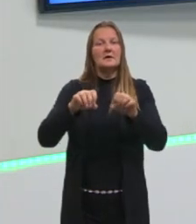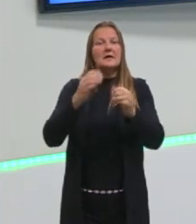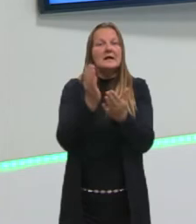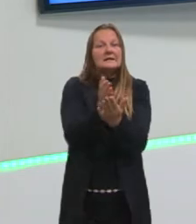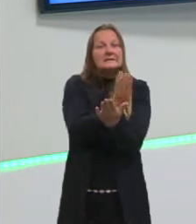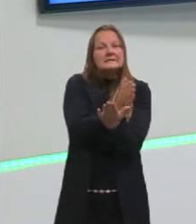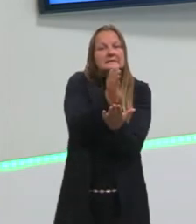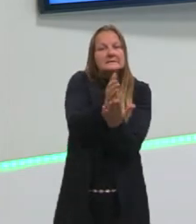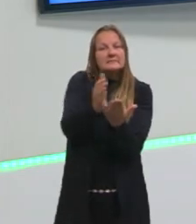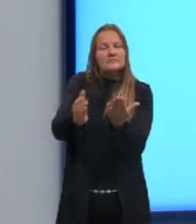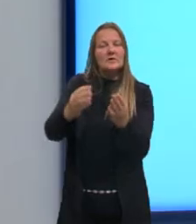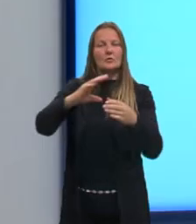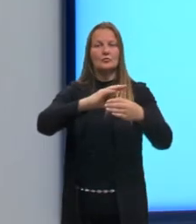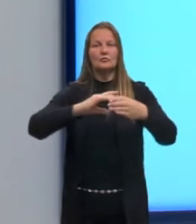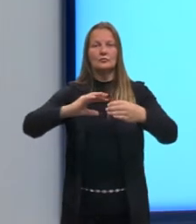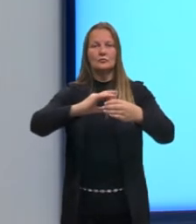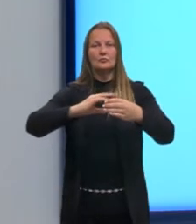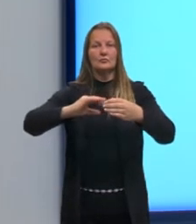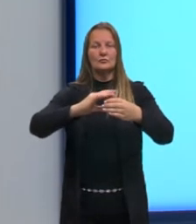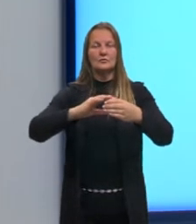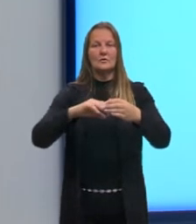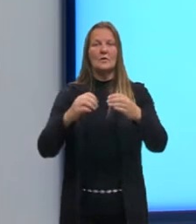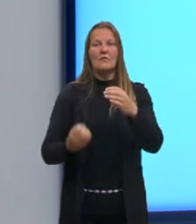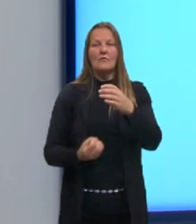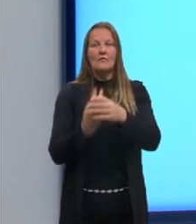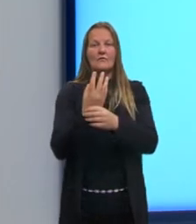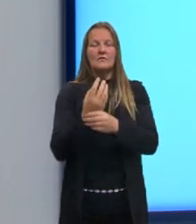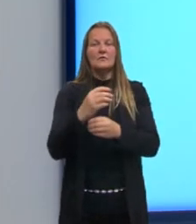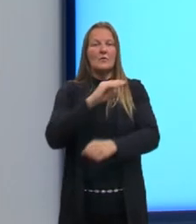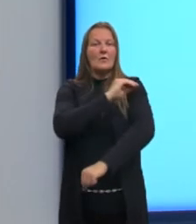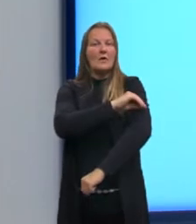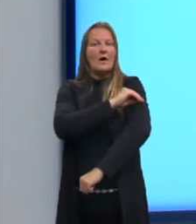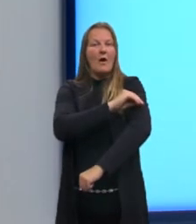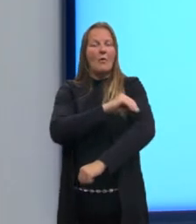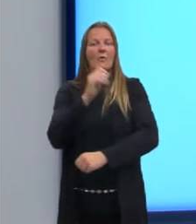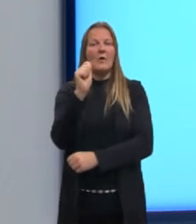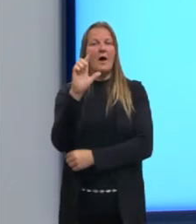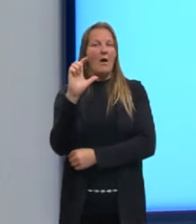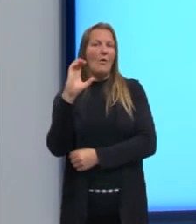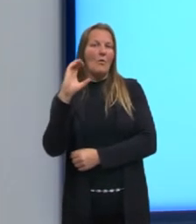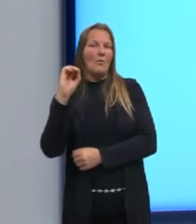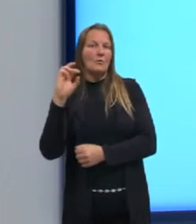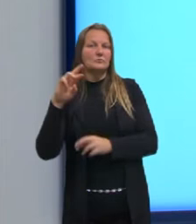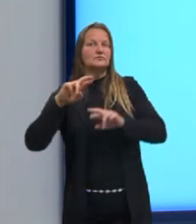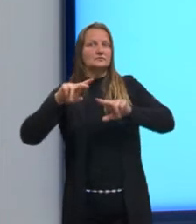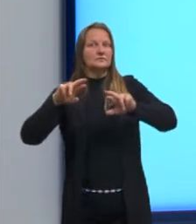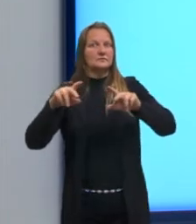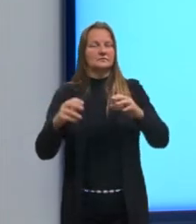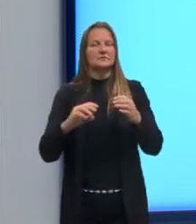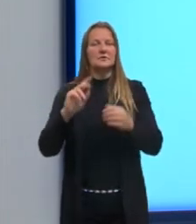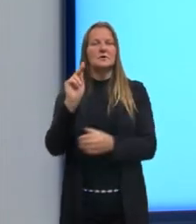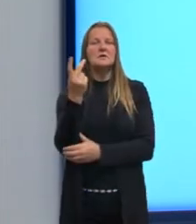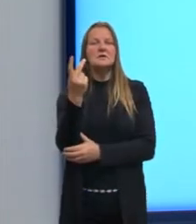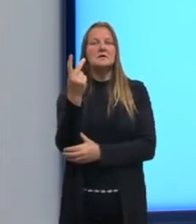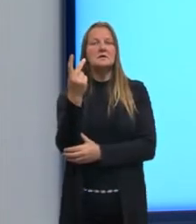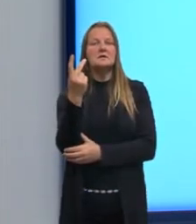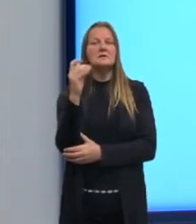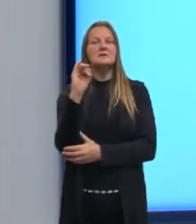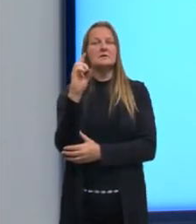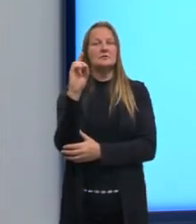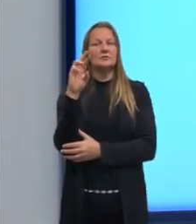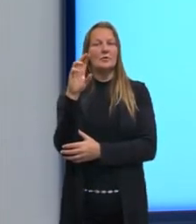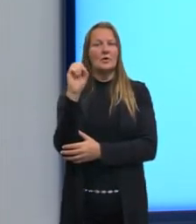dentro dessa solução e formam álcools tá E aí por isso Hidrólise alcalina porque